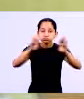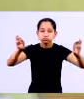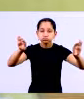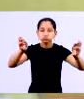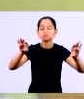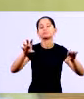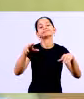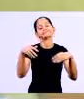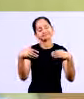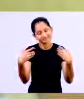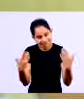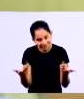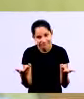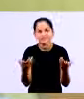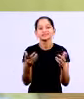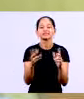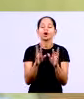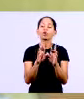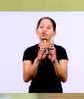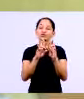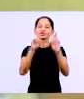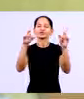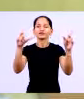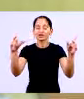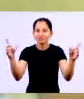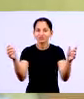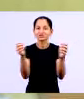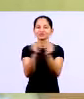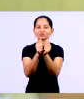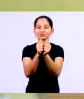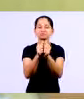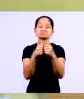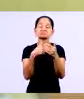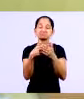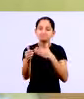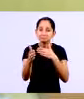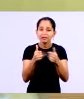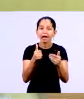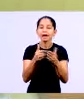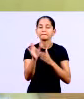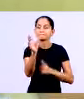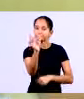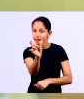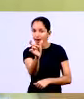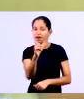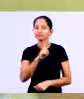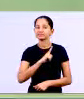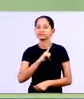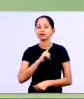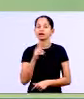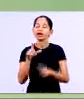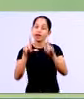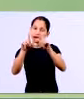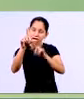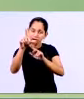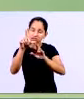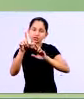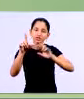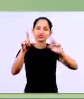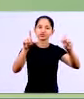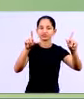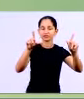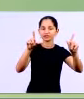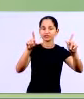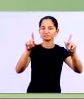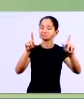se atraem. Isso. Então, aonde tiver uma palavra que terminou com uma letra e a palavra seguinte vai